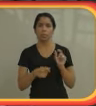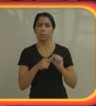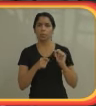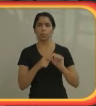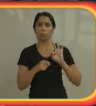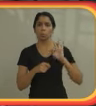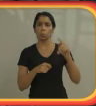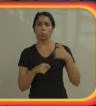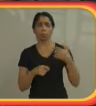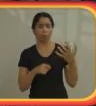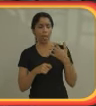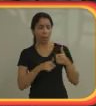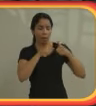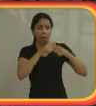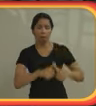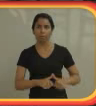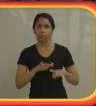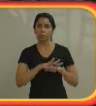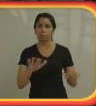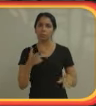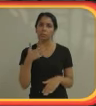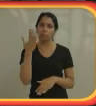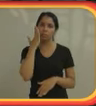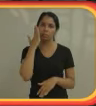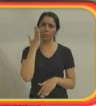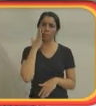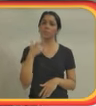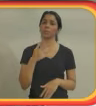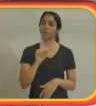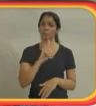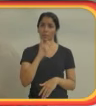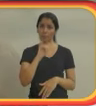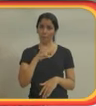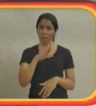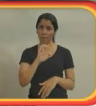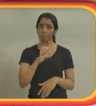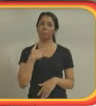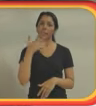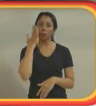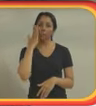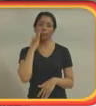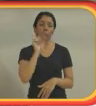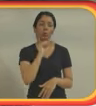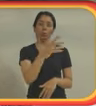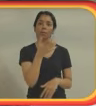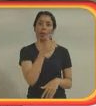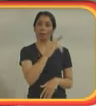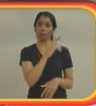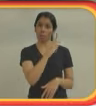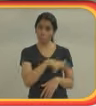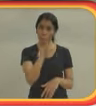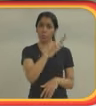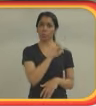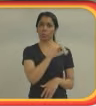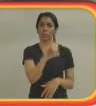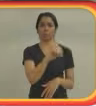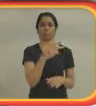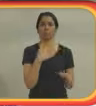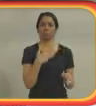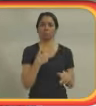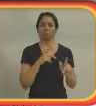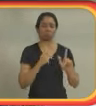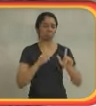vai sempre fazer tudo o que eu quero, sempre para me manter ali, sabe? Não, o Guilherme sabe o que ele quer